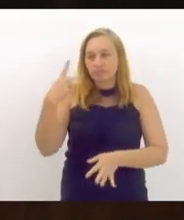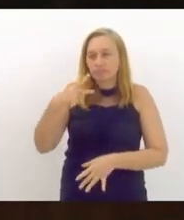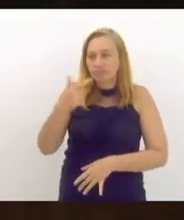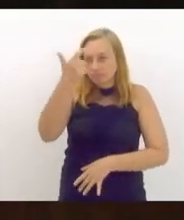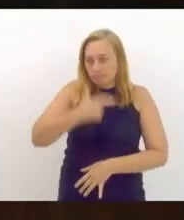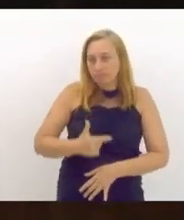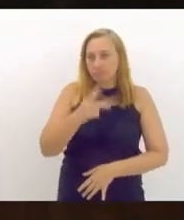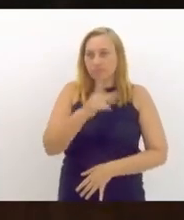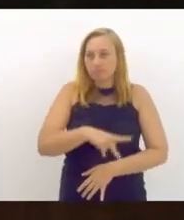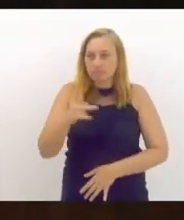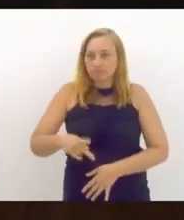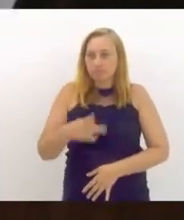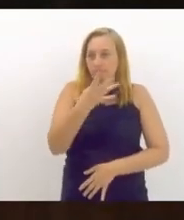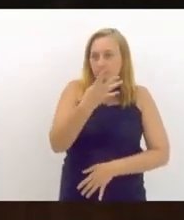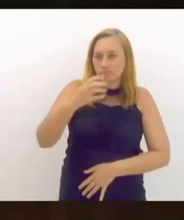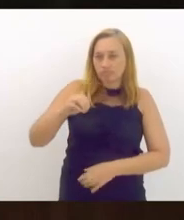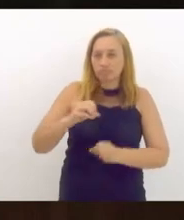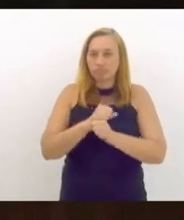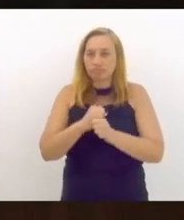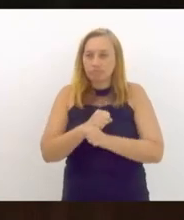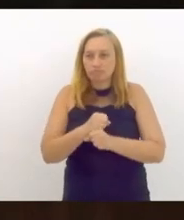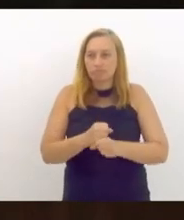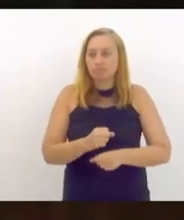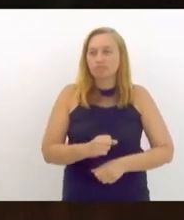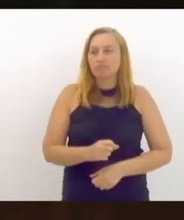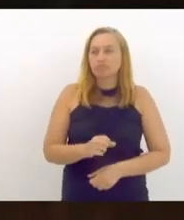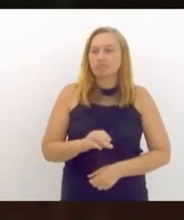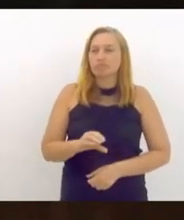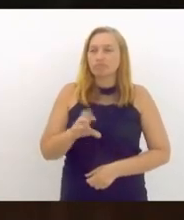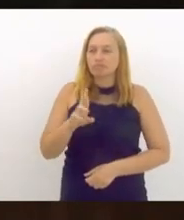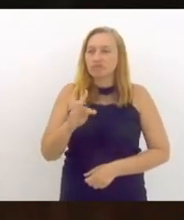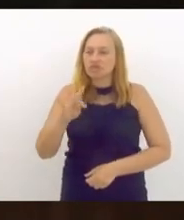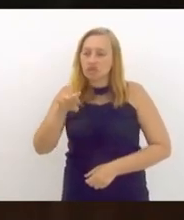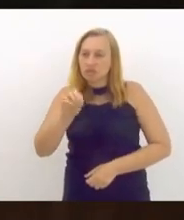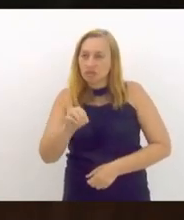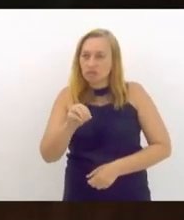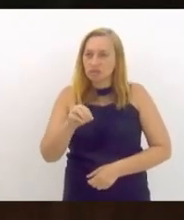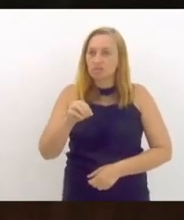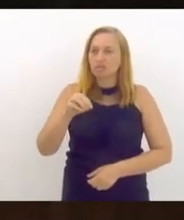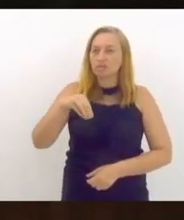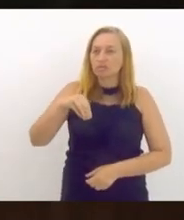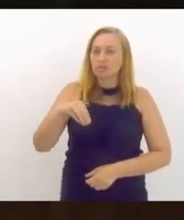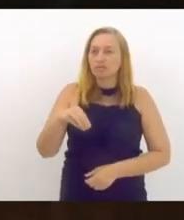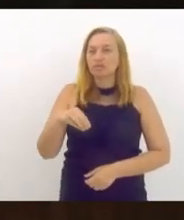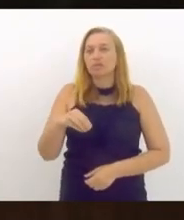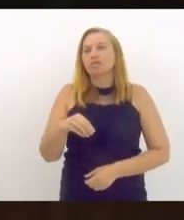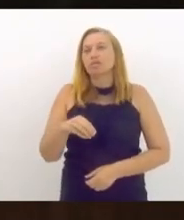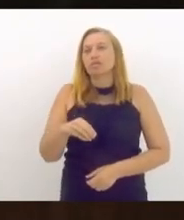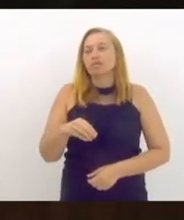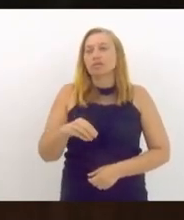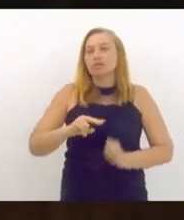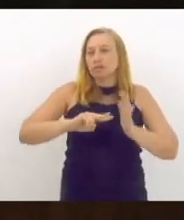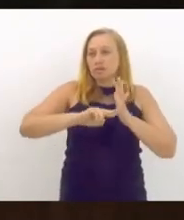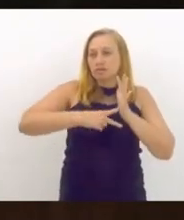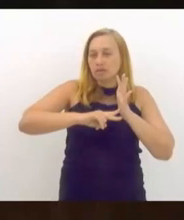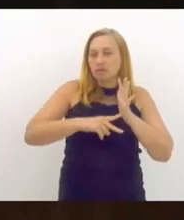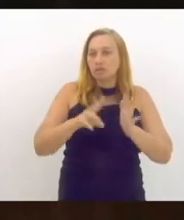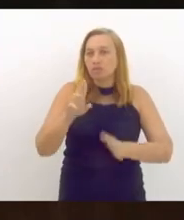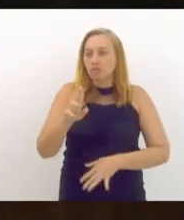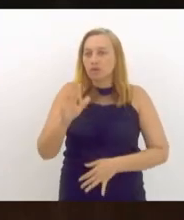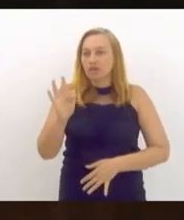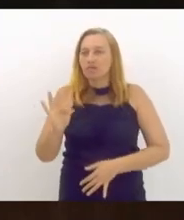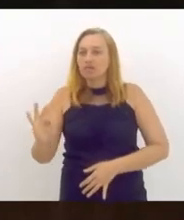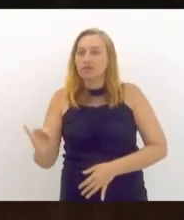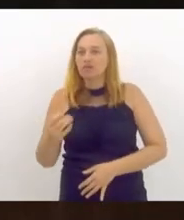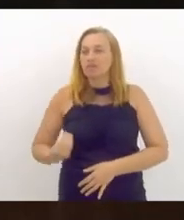de carreira há 40 anos, do Cristiano, da Maristela e do PC, sindicalistas da UENF, que estão